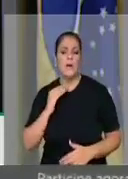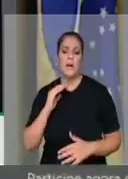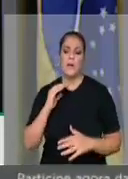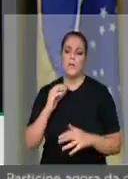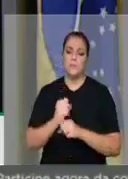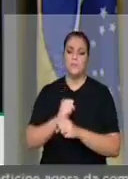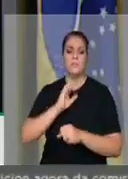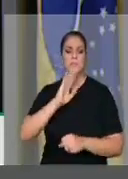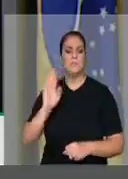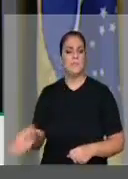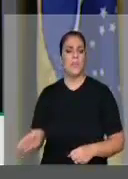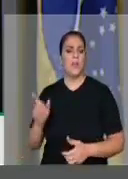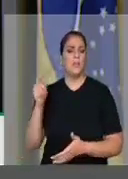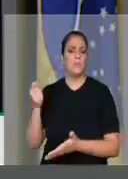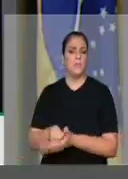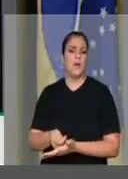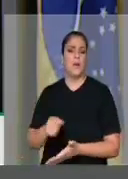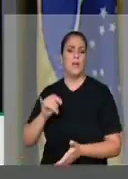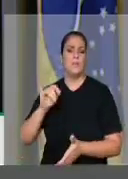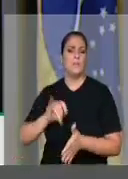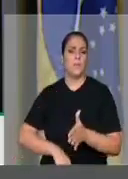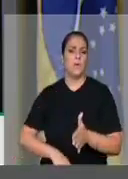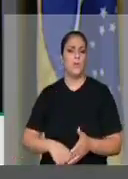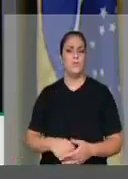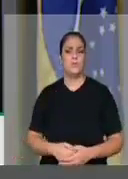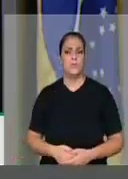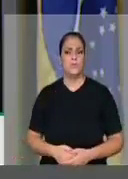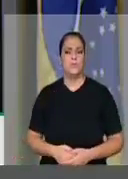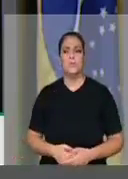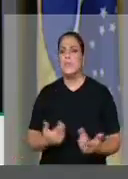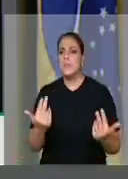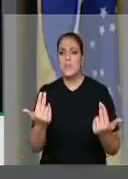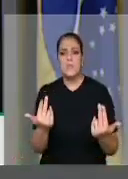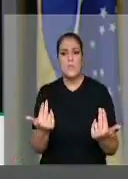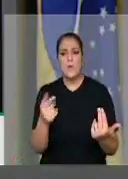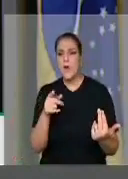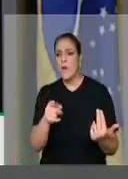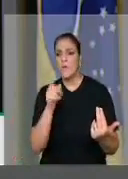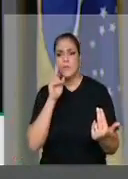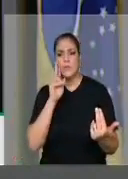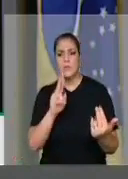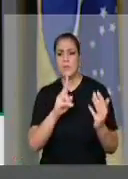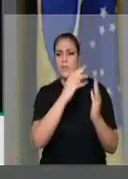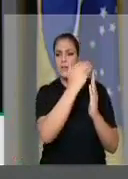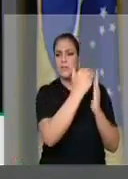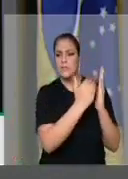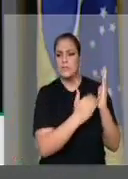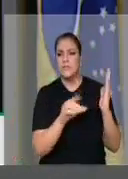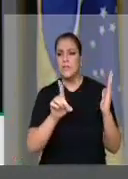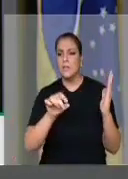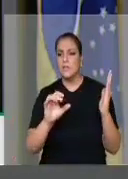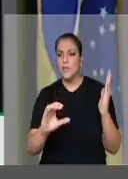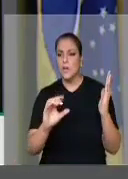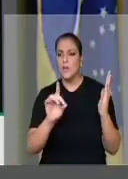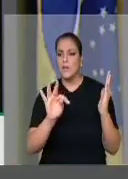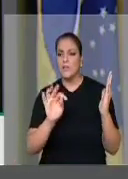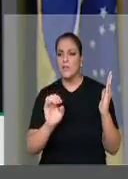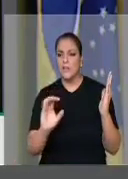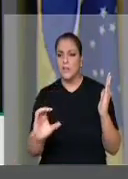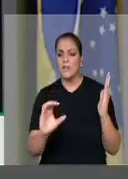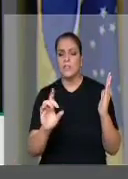pagou, como você controla a tua conta bancária, débito e crédito, DOC e TED, você vai ter